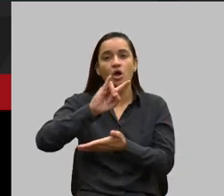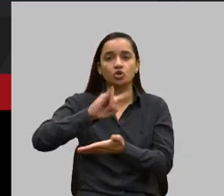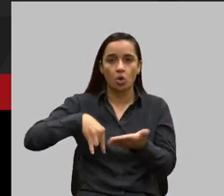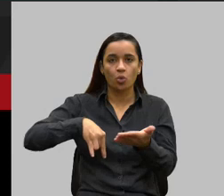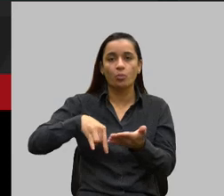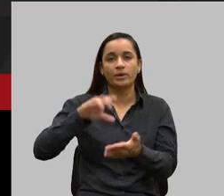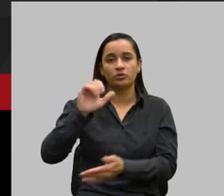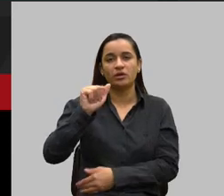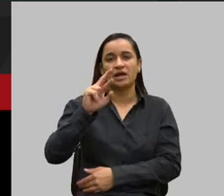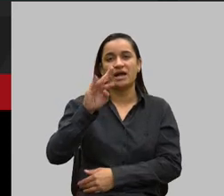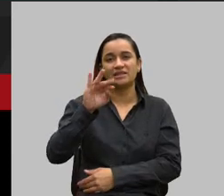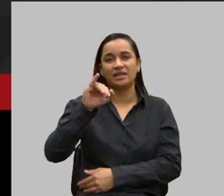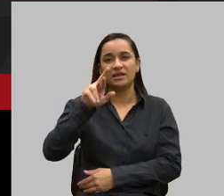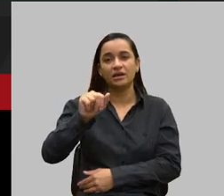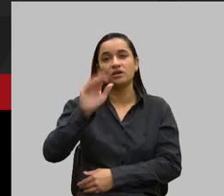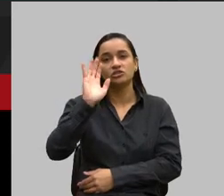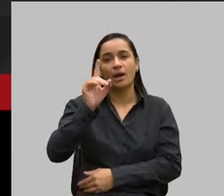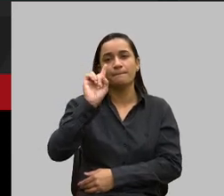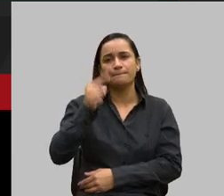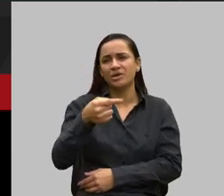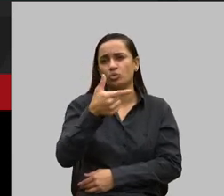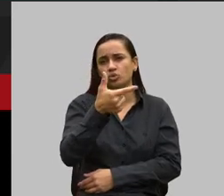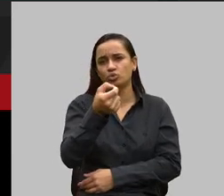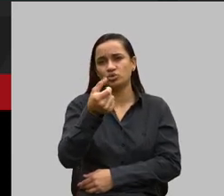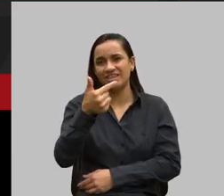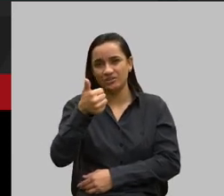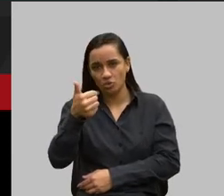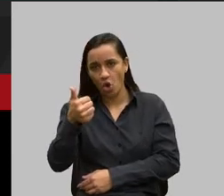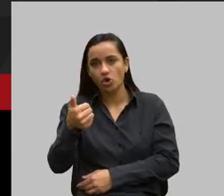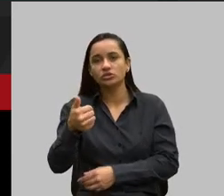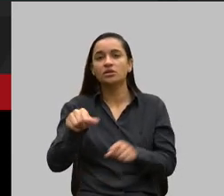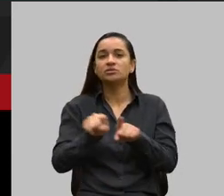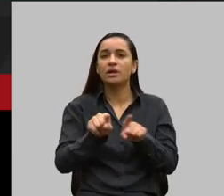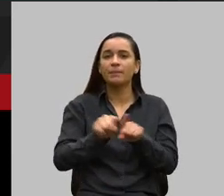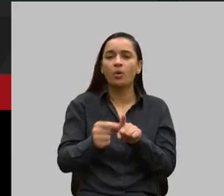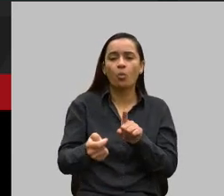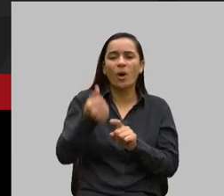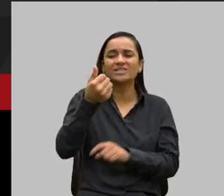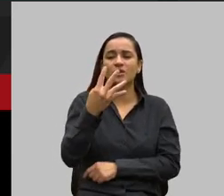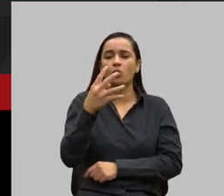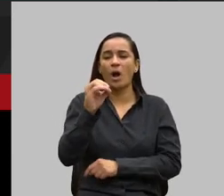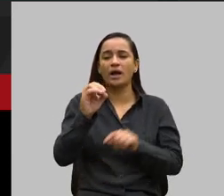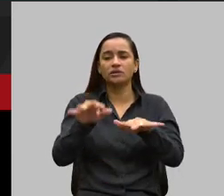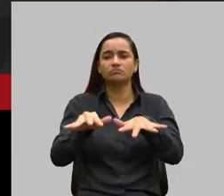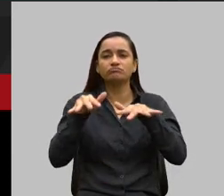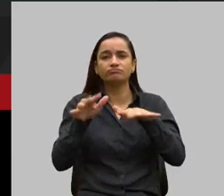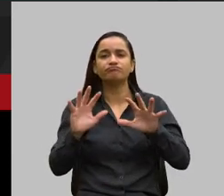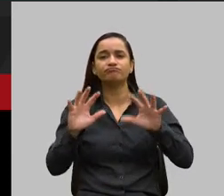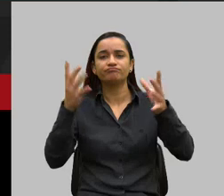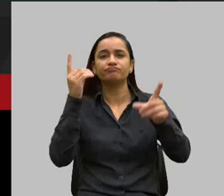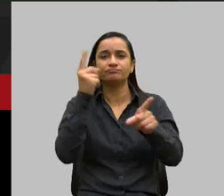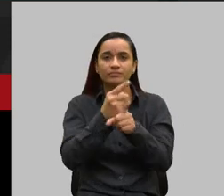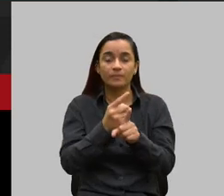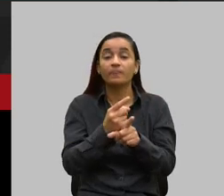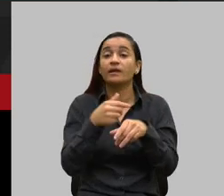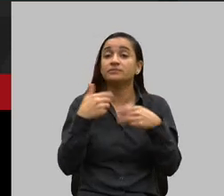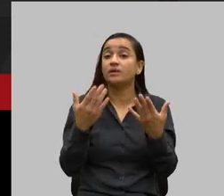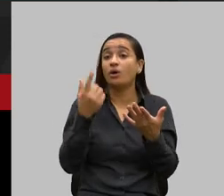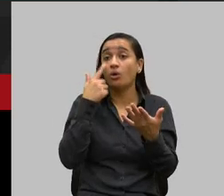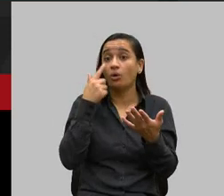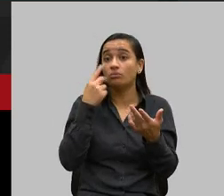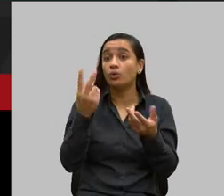quase 40 eventos e aí realmente a gente tem percebido um crescimento da renda média do